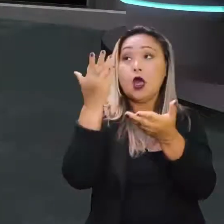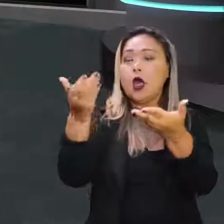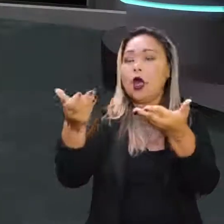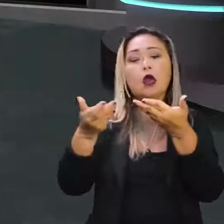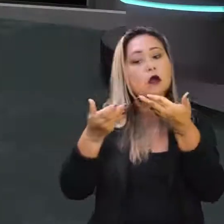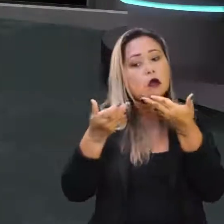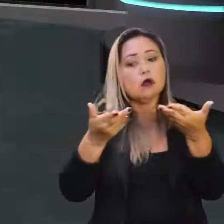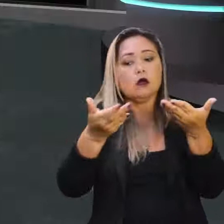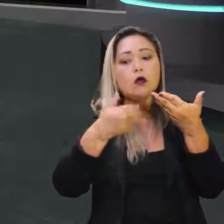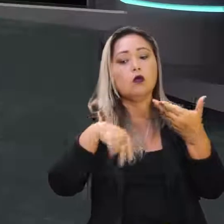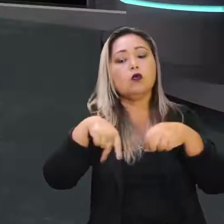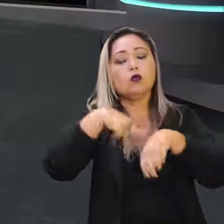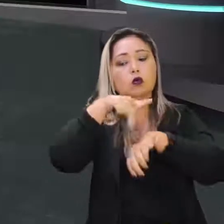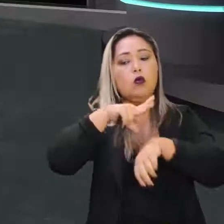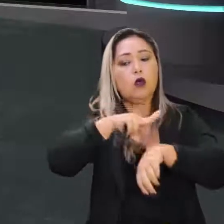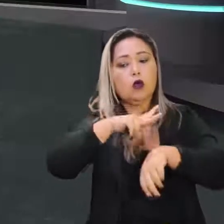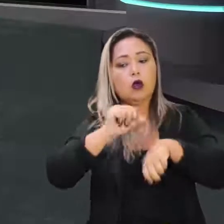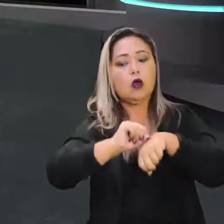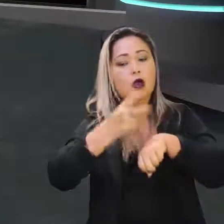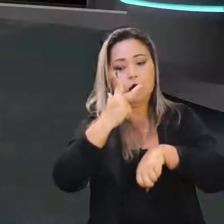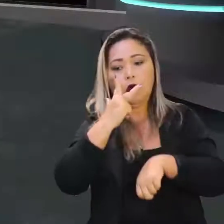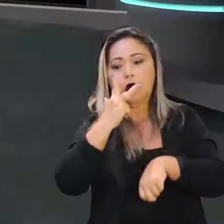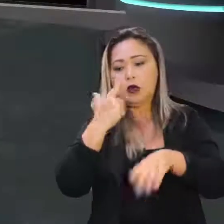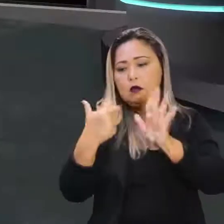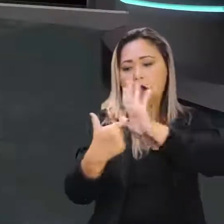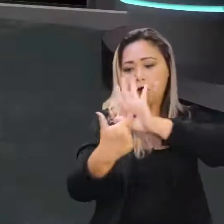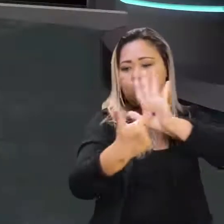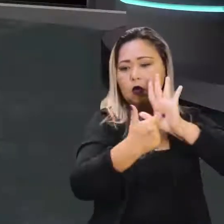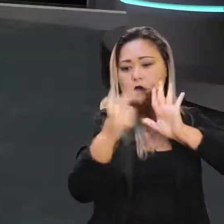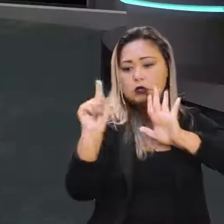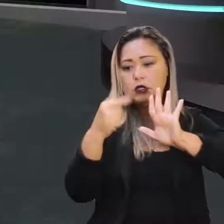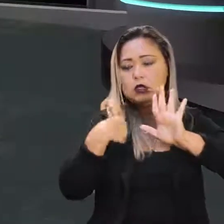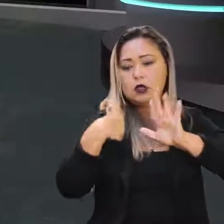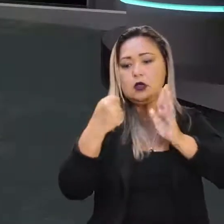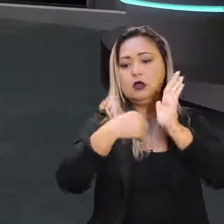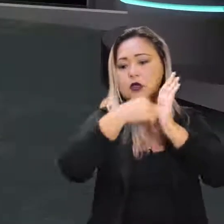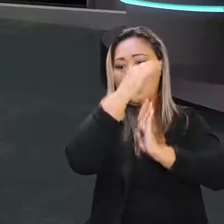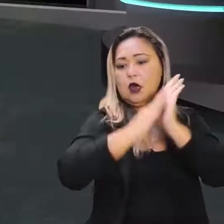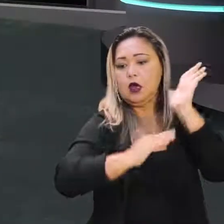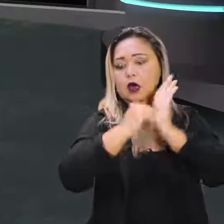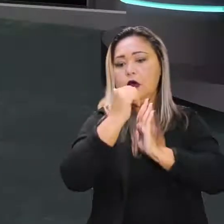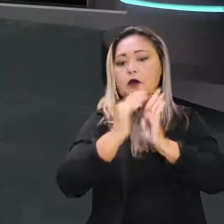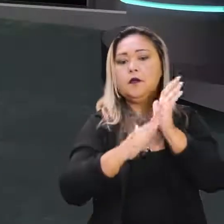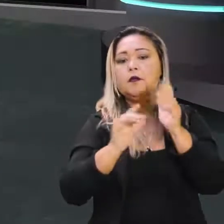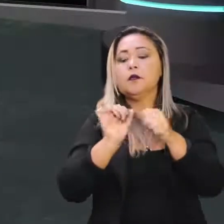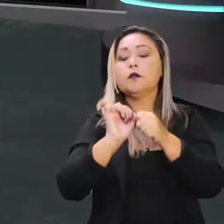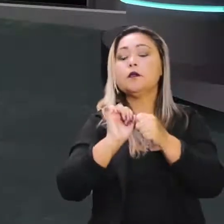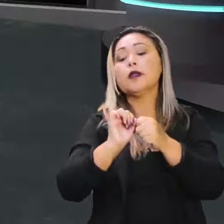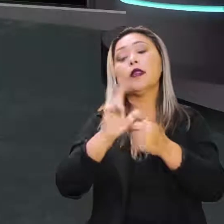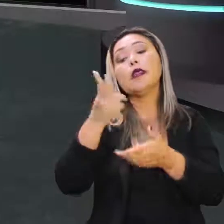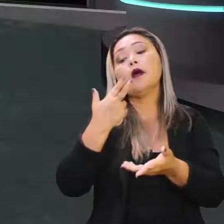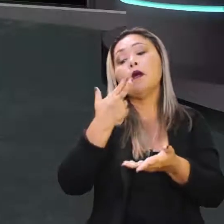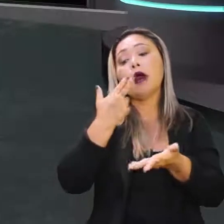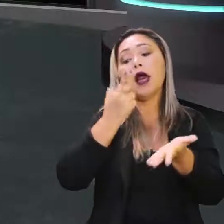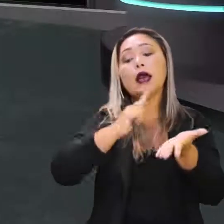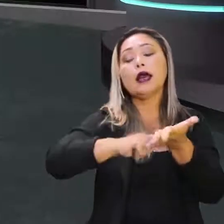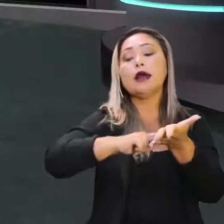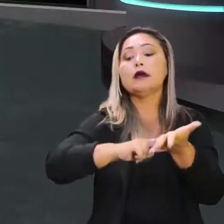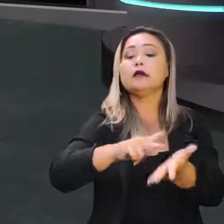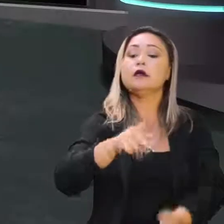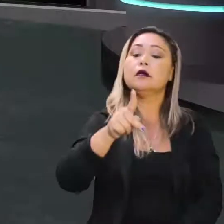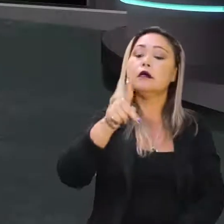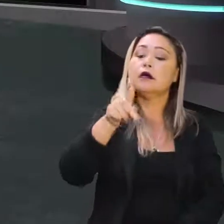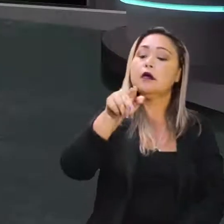recebeu os portugueses dessa forma como aparece aí na obra, professor? Olha só, a carta de Pero Vaz de Caminha é a maravilha